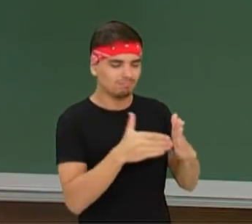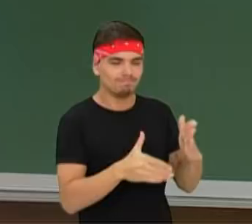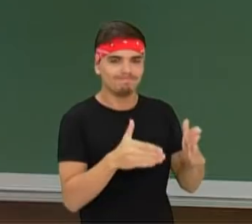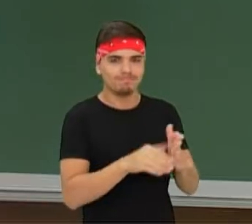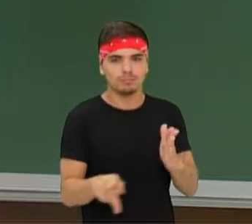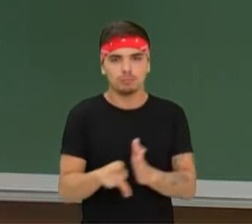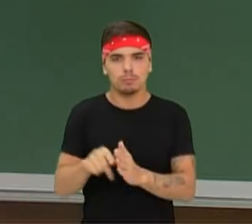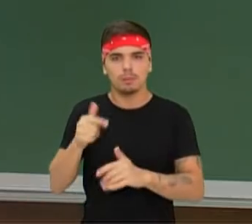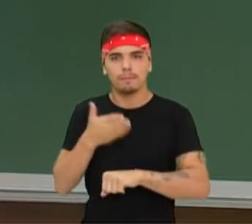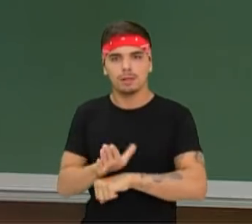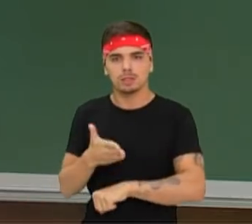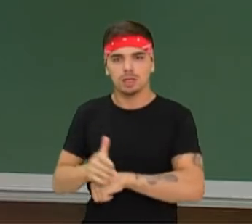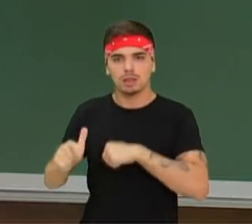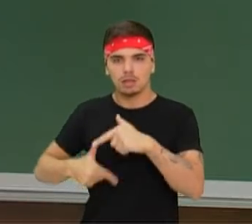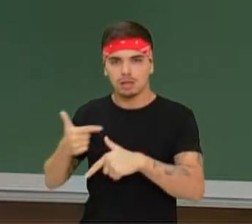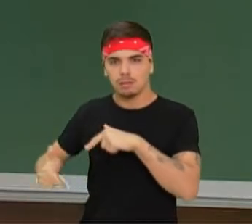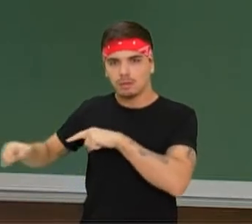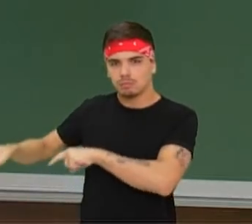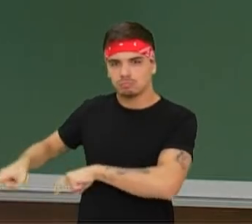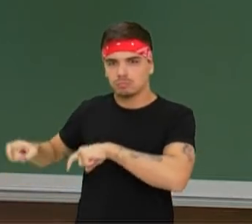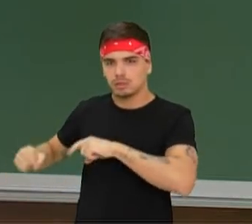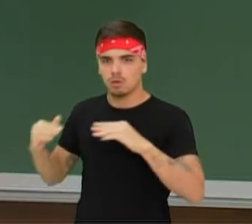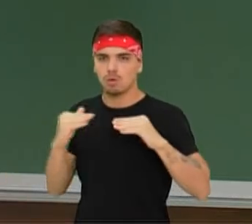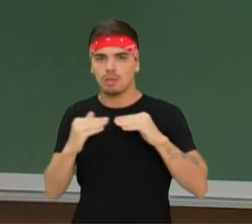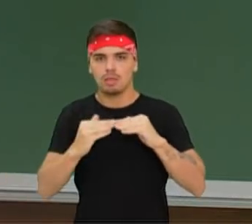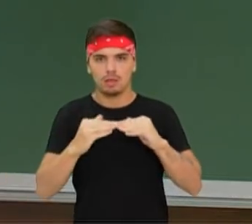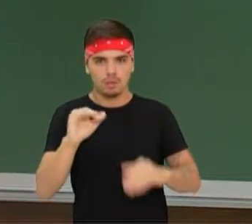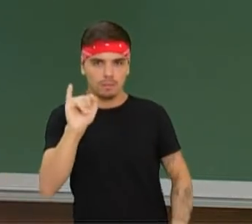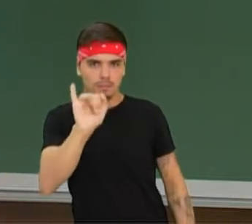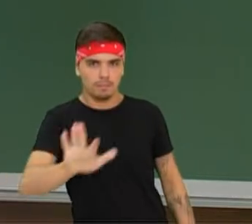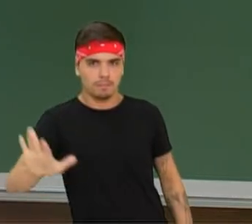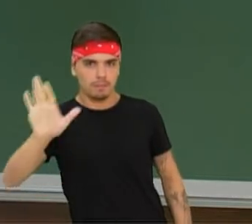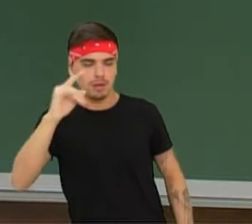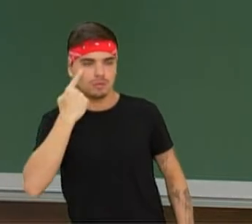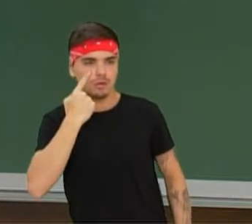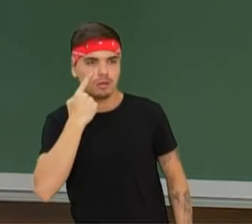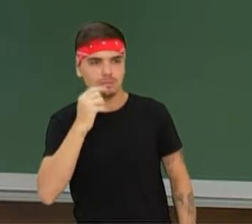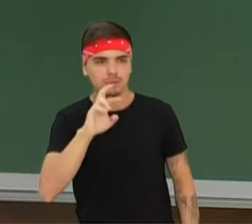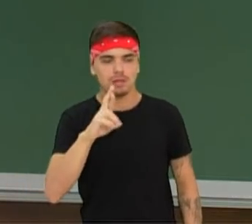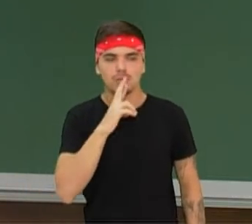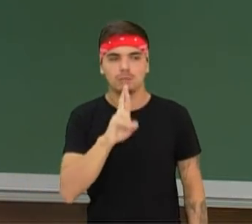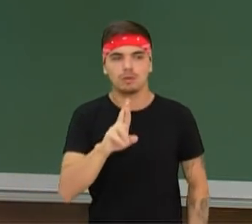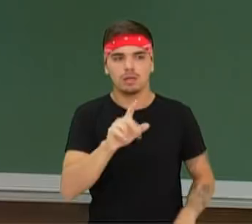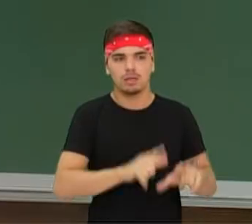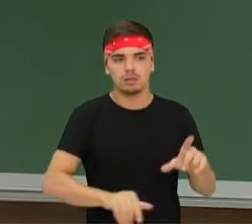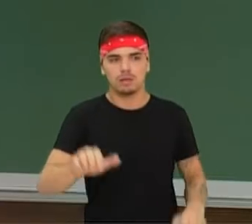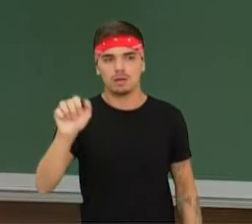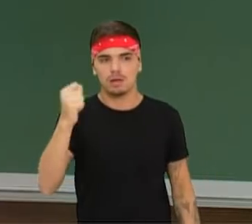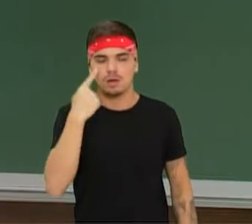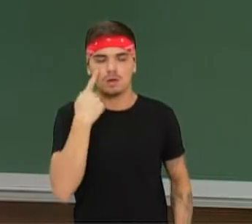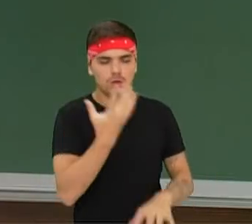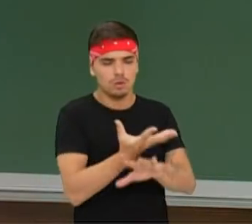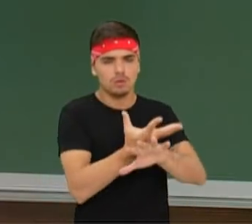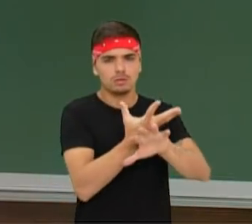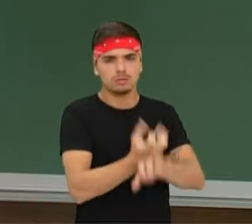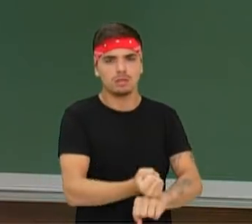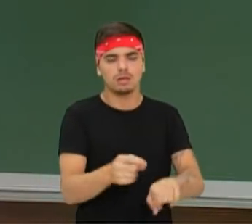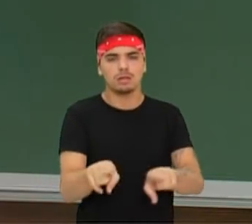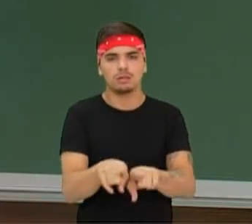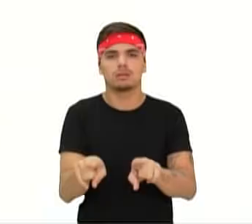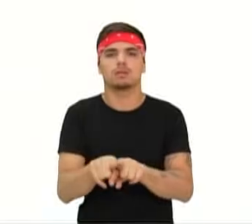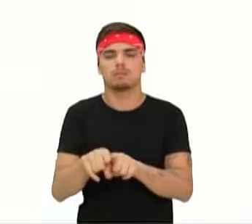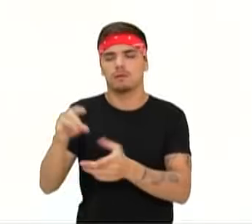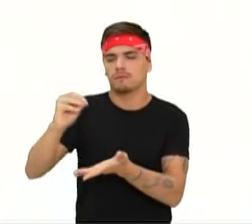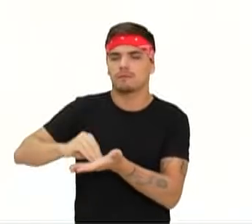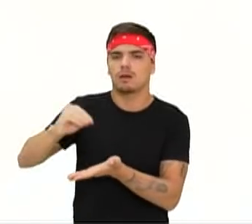de agricultura de acordo com as imagens? Então, para quem respondeu a alternativa A, seca ou escassez